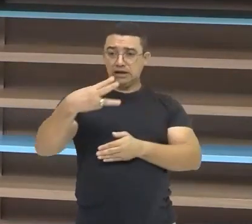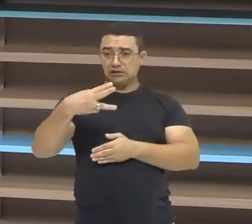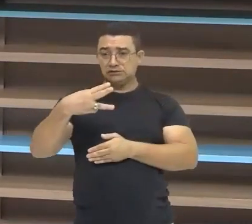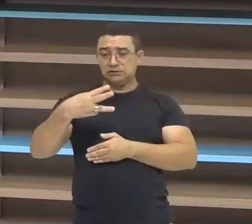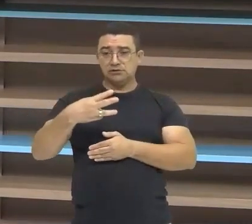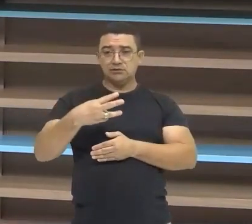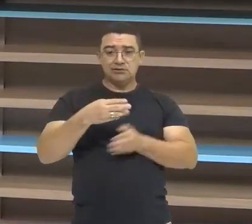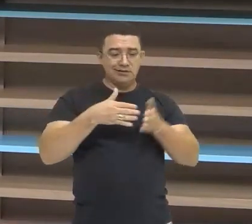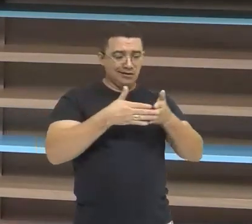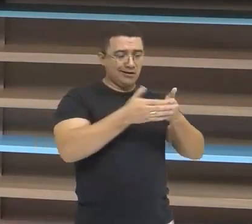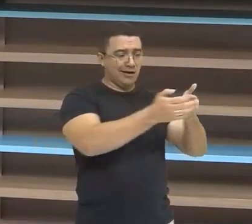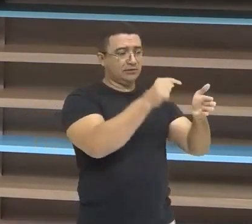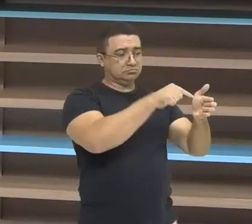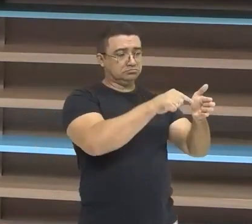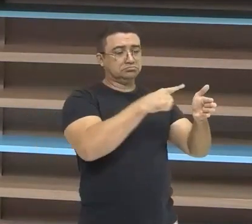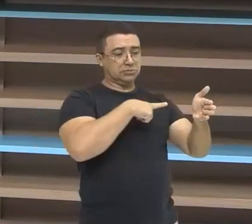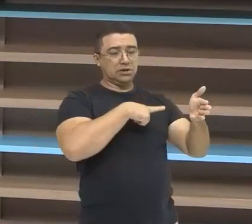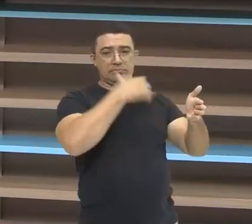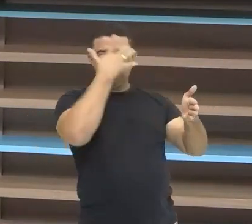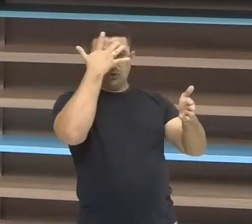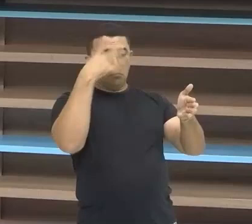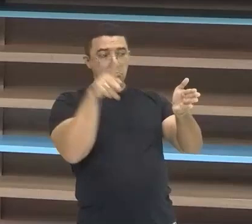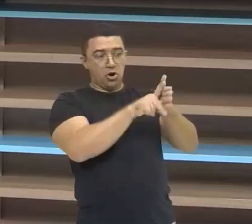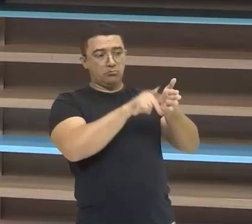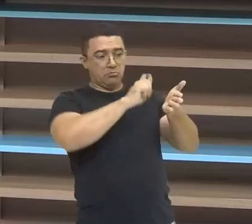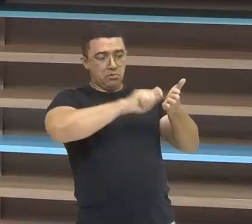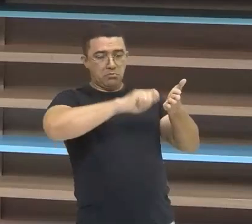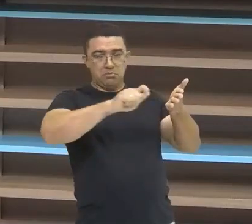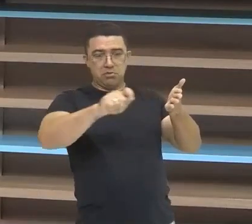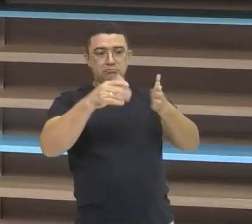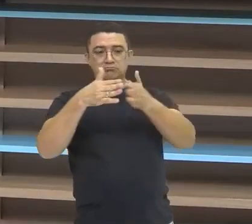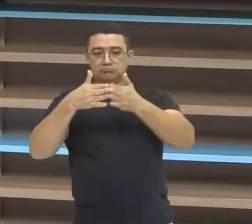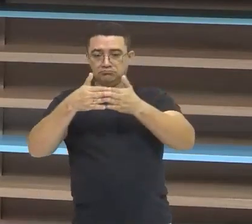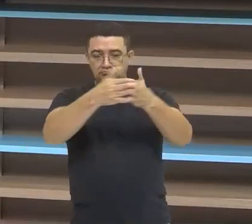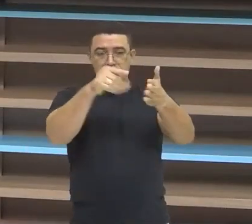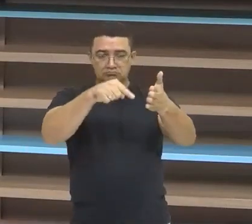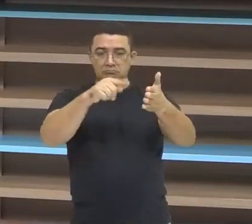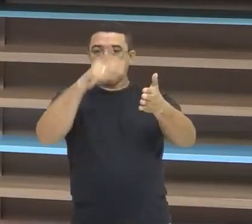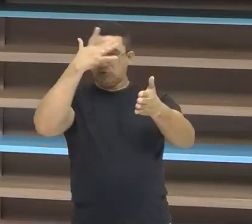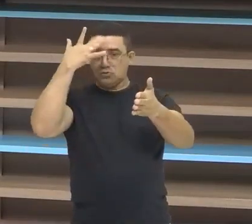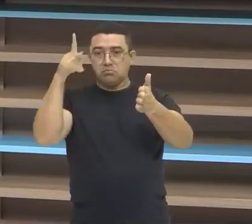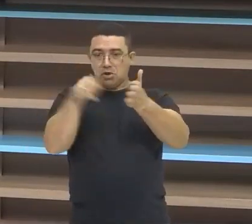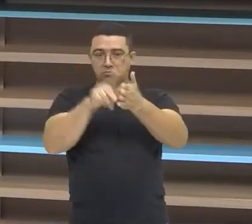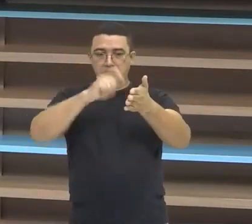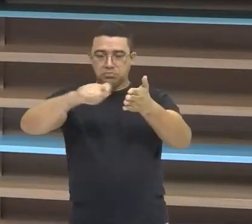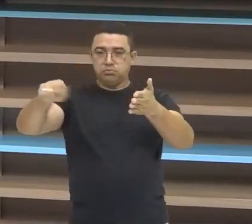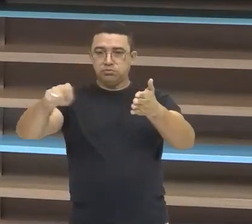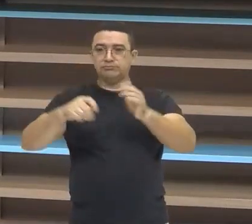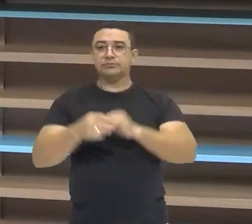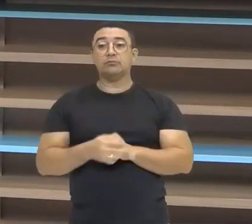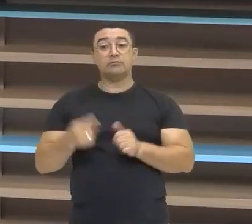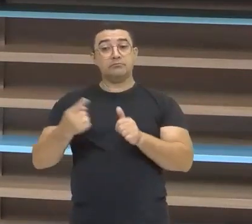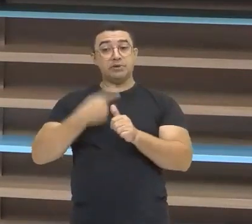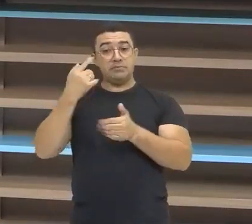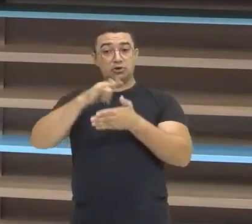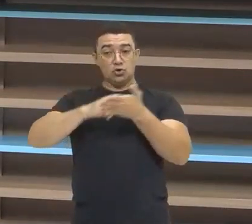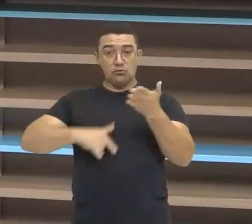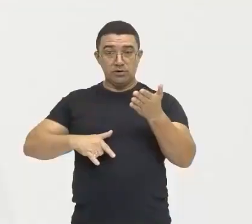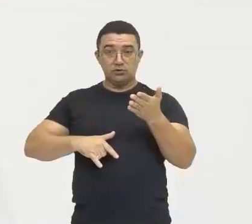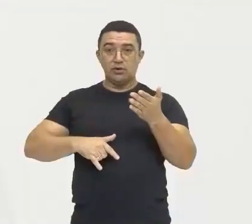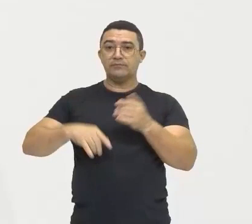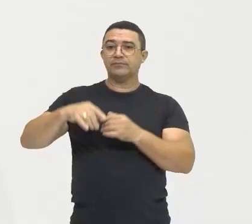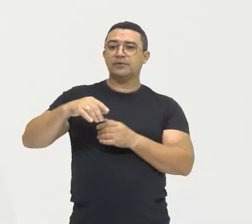e tinha o seu capitão, né? Mas o Cabral era o capitão-mor. Então, temos a Carta de Pero Vaz de Caminha, né?